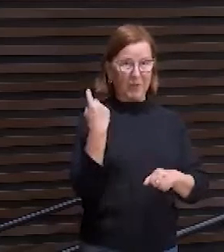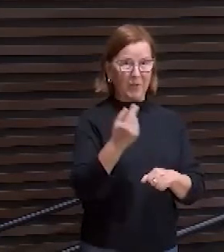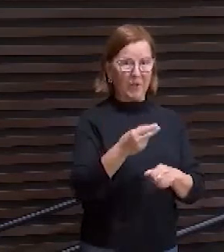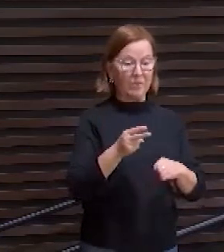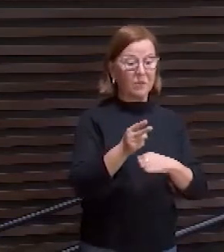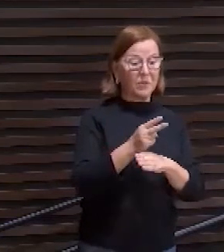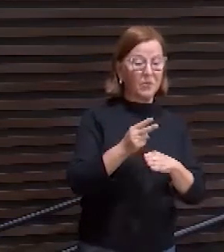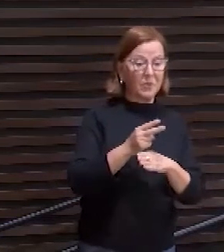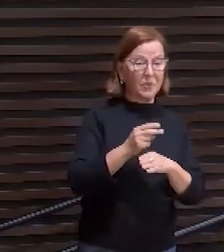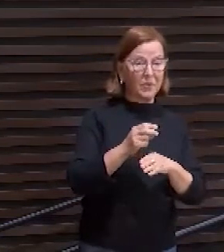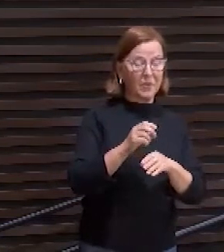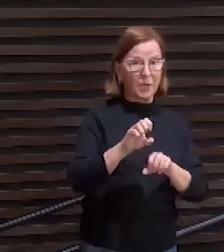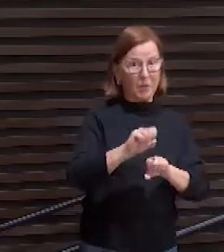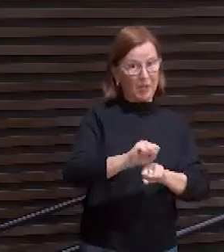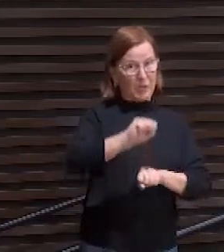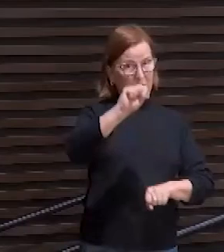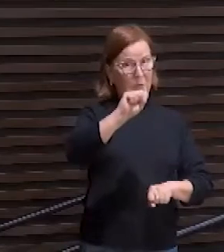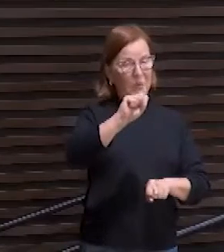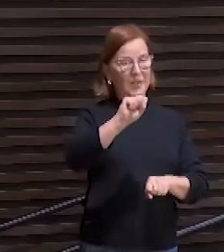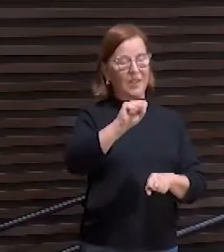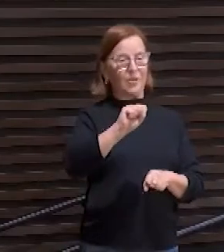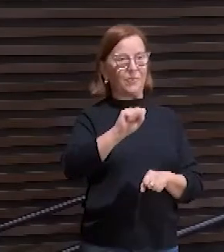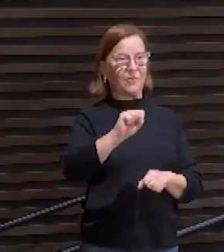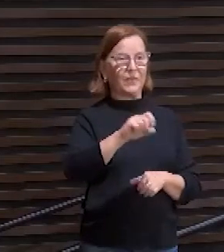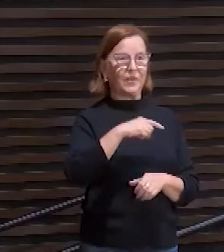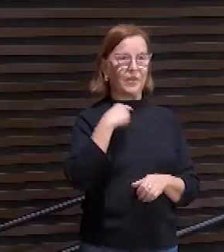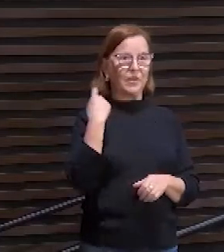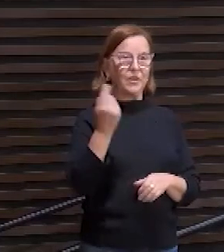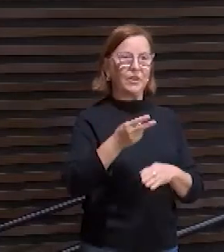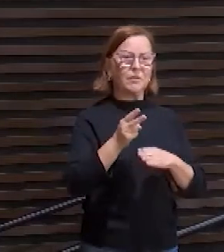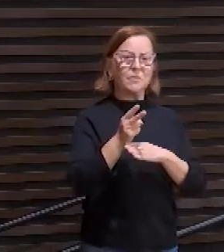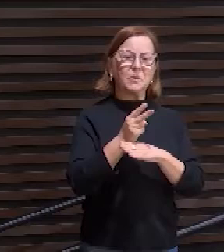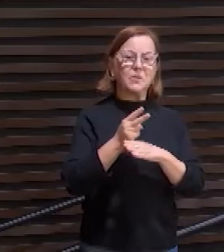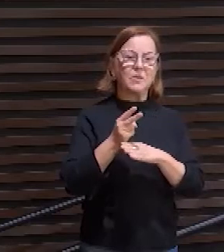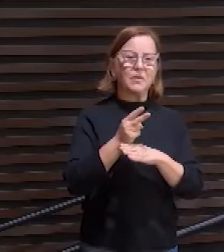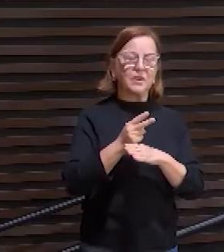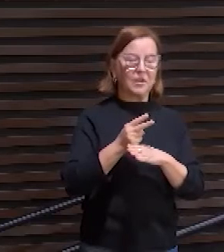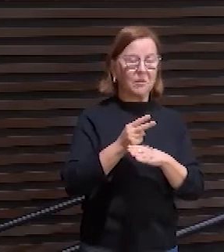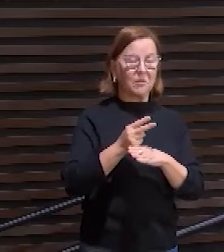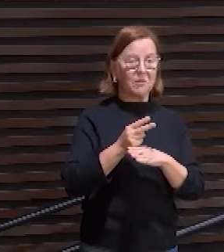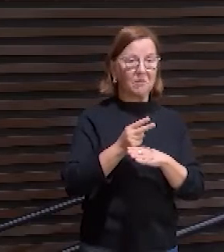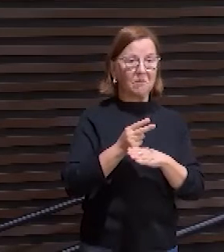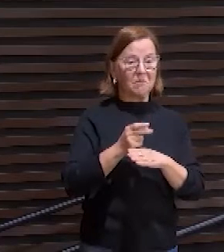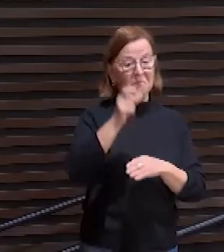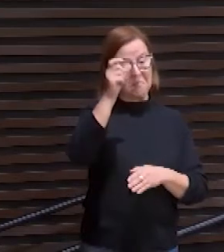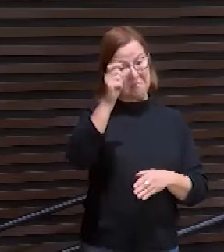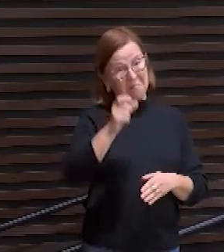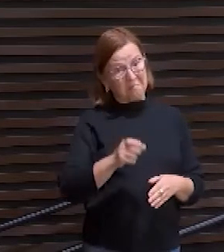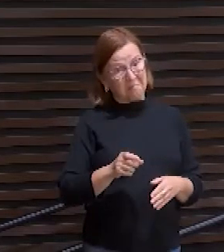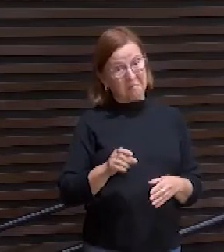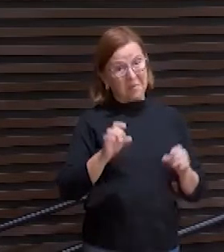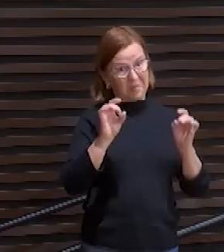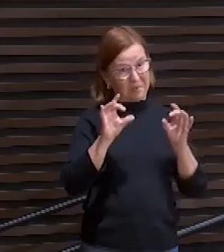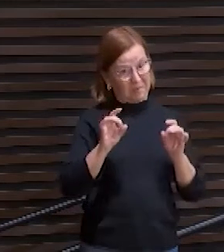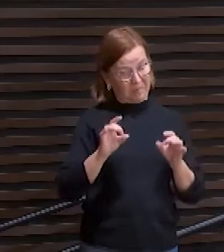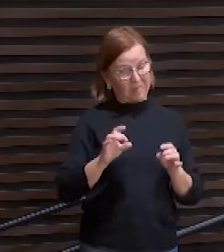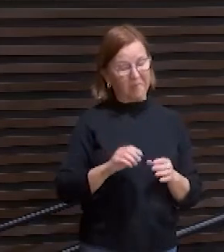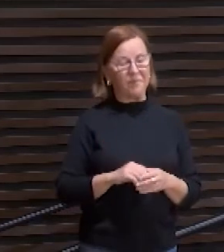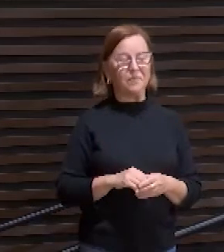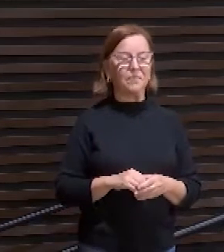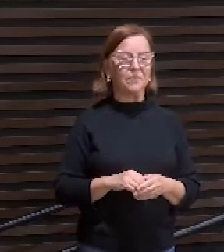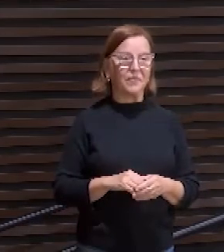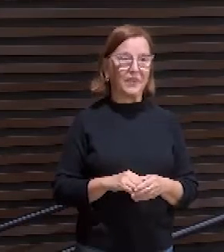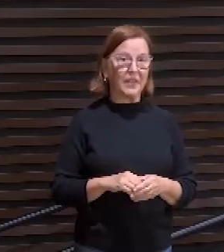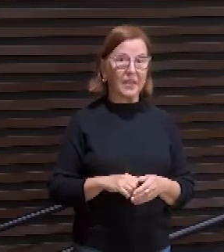esses problemas, nós vamos atrás de algum especialista. É assim que funciona.